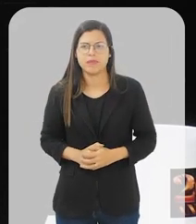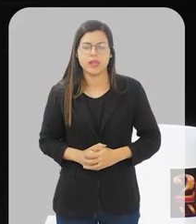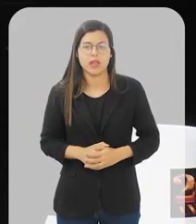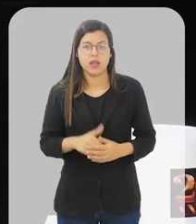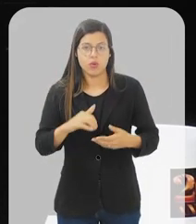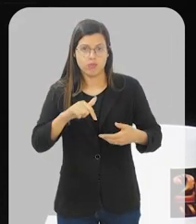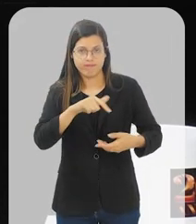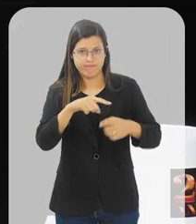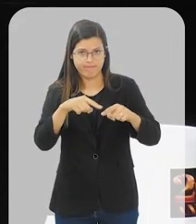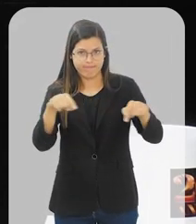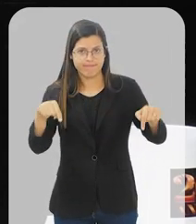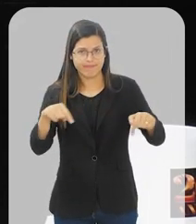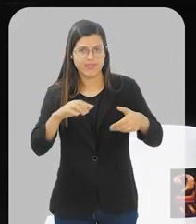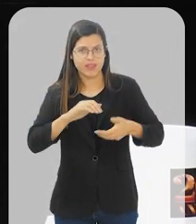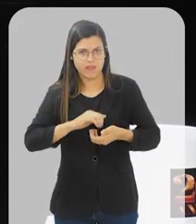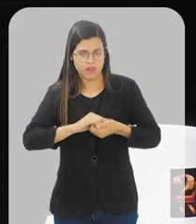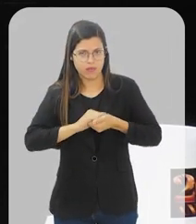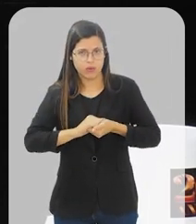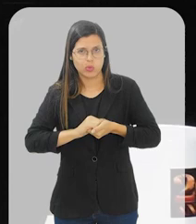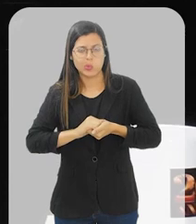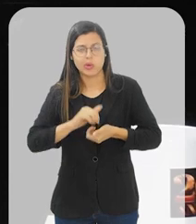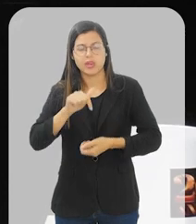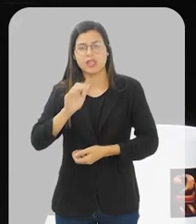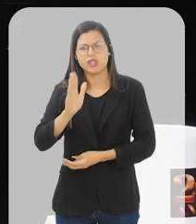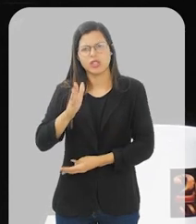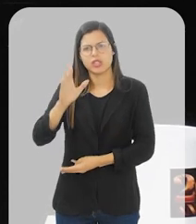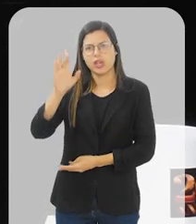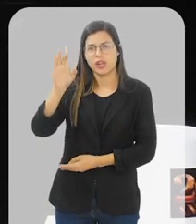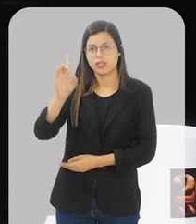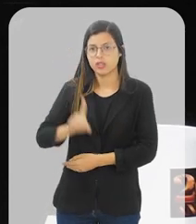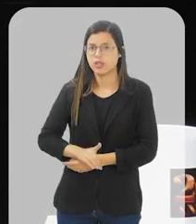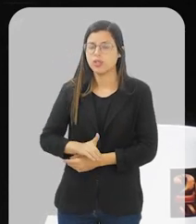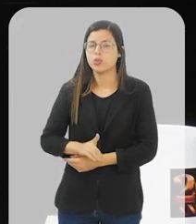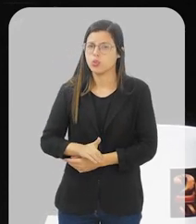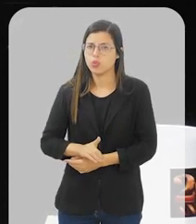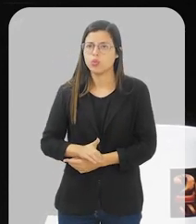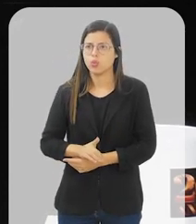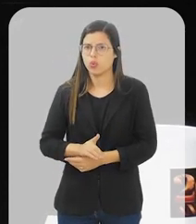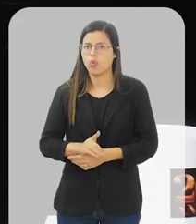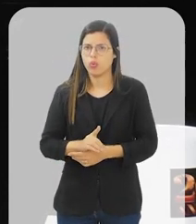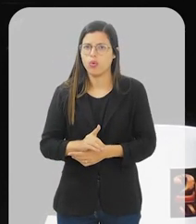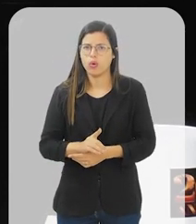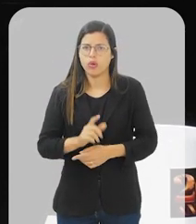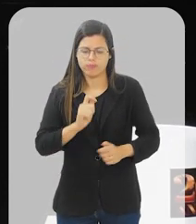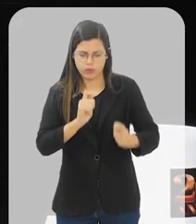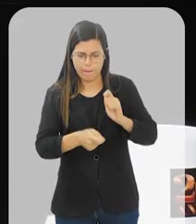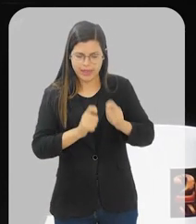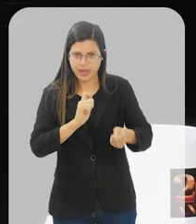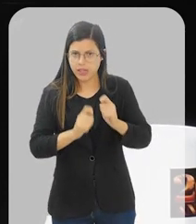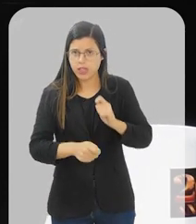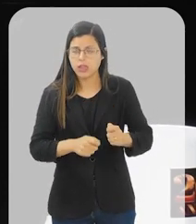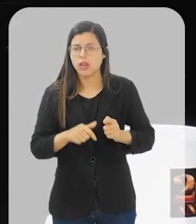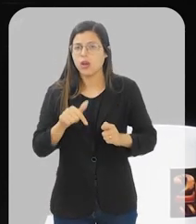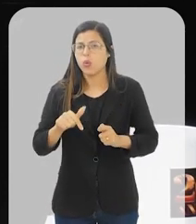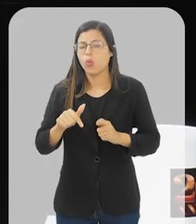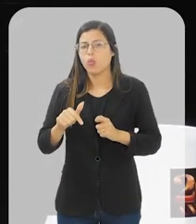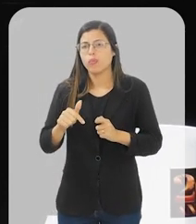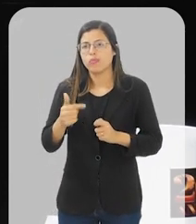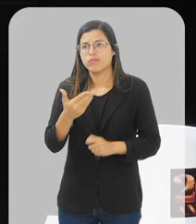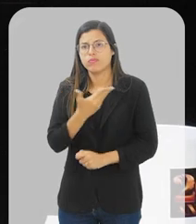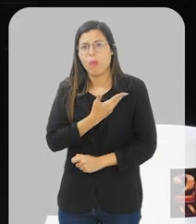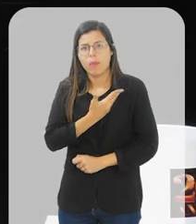eu na quadra da Viradouro já era diretor, né, um dos diretores de bateria, e um amigo me